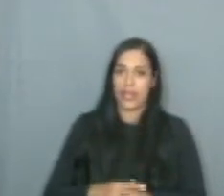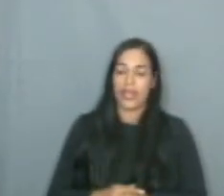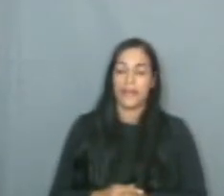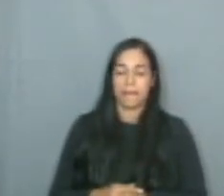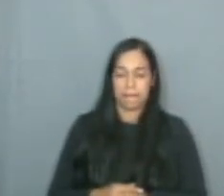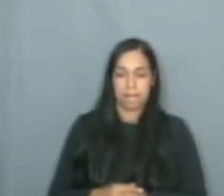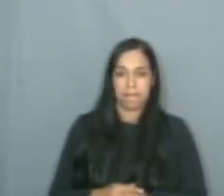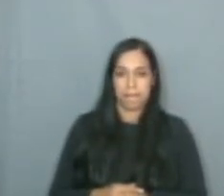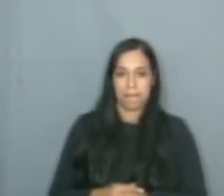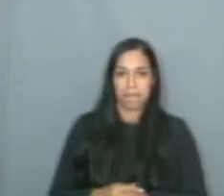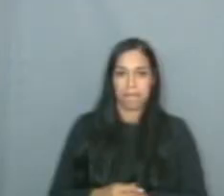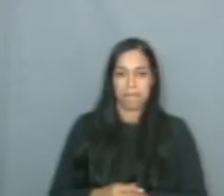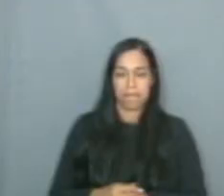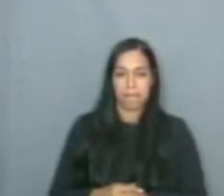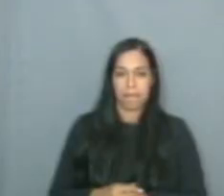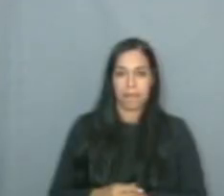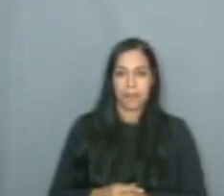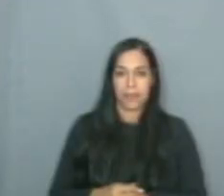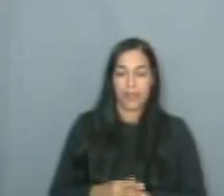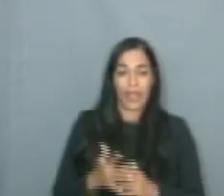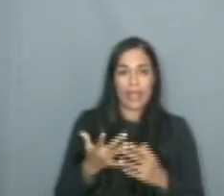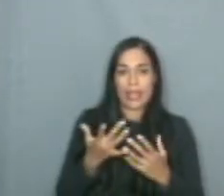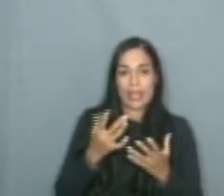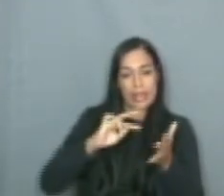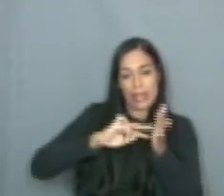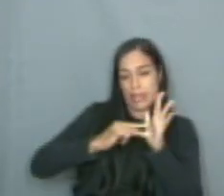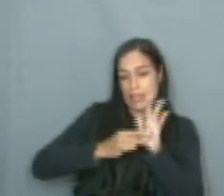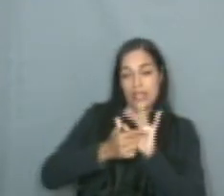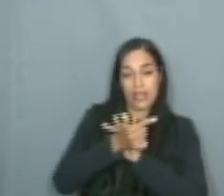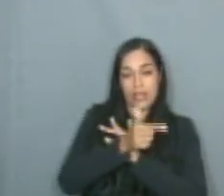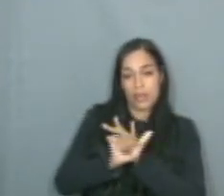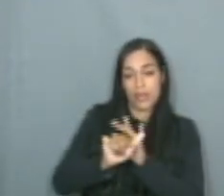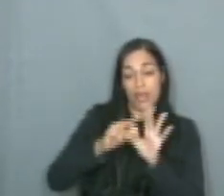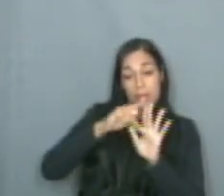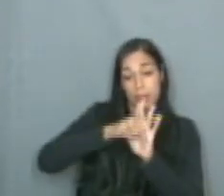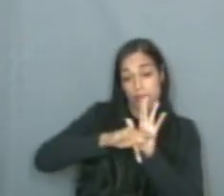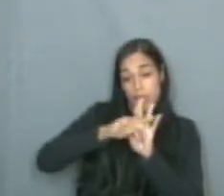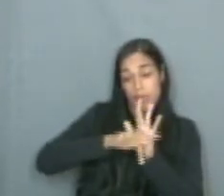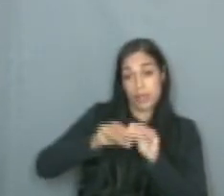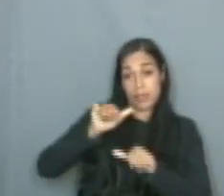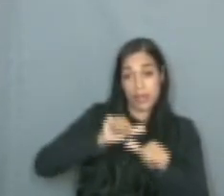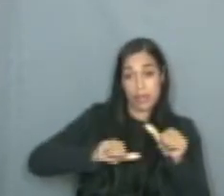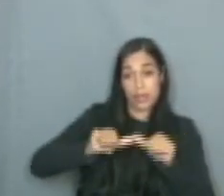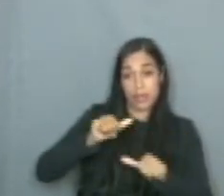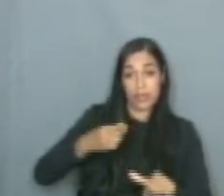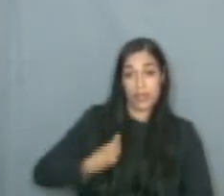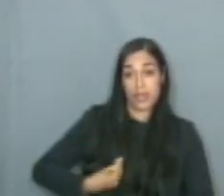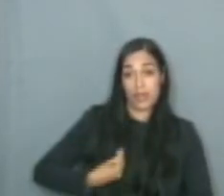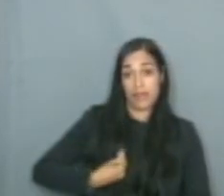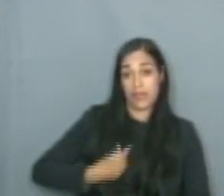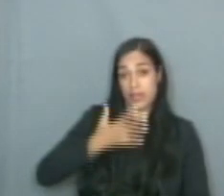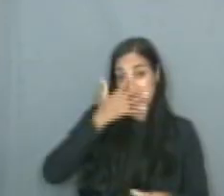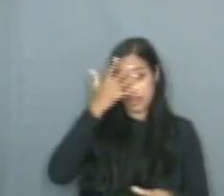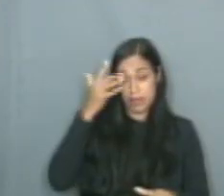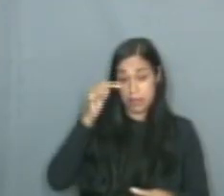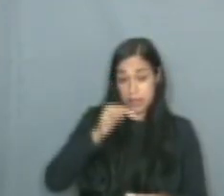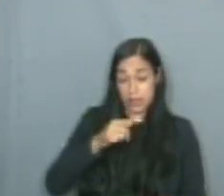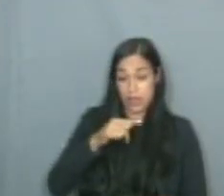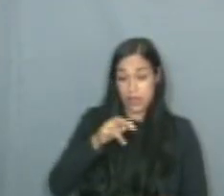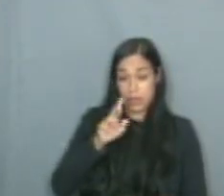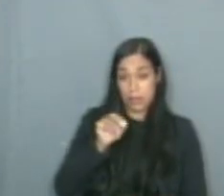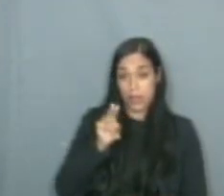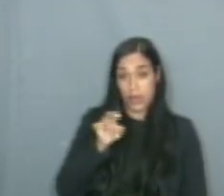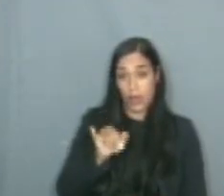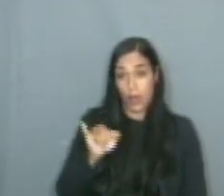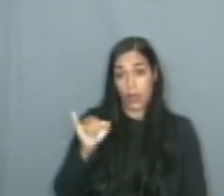não faz sentido em um programa que é para mudar a vida de pessoas, igual esse programa do ProUni é, como a